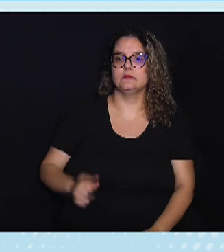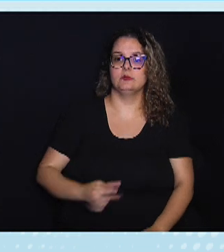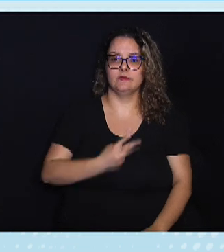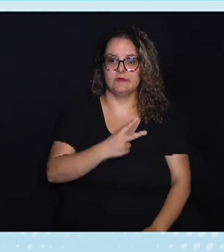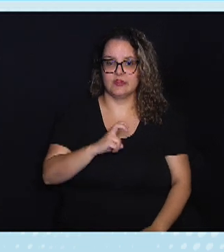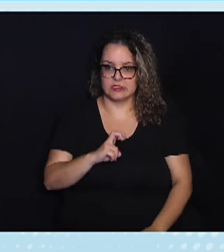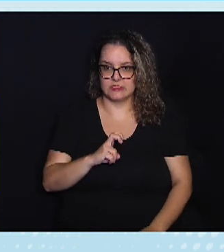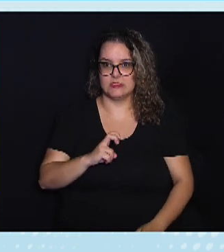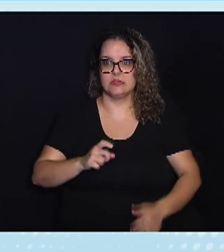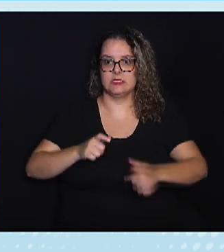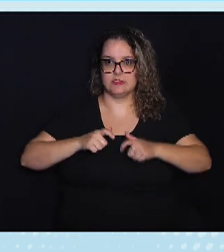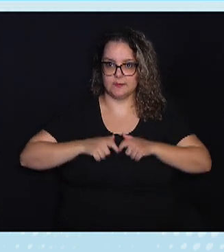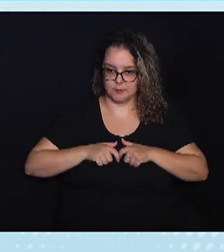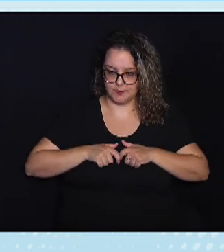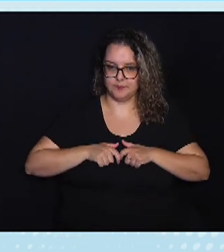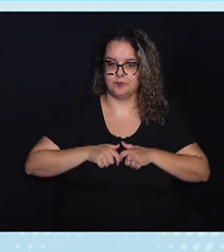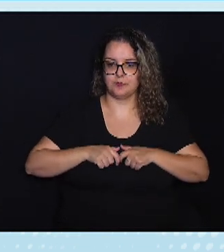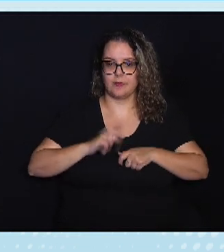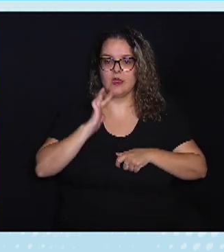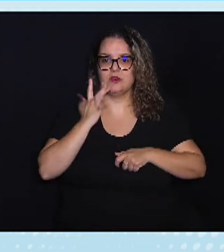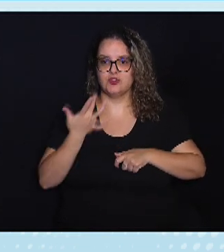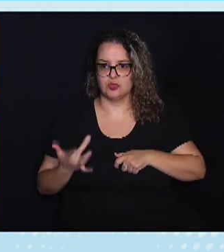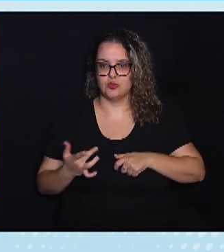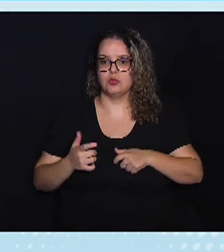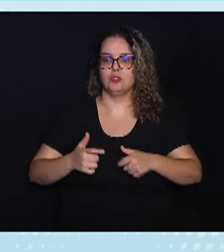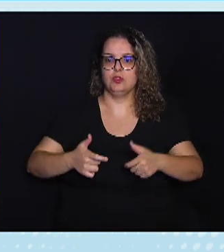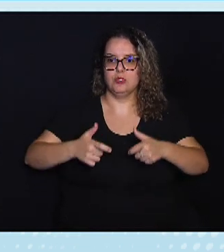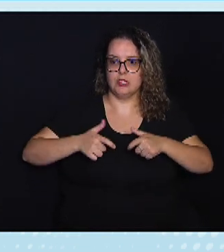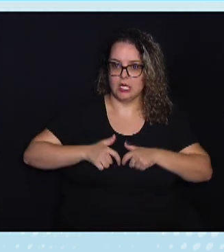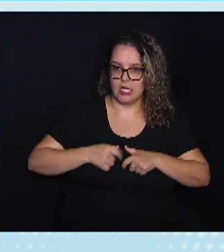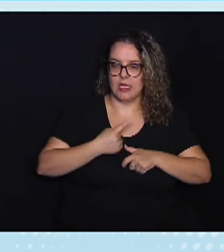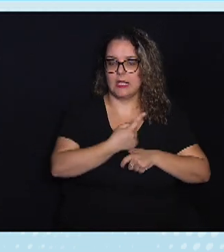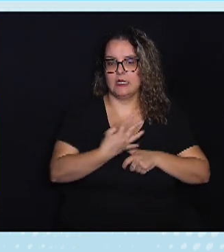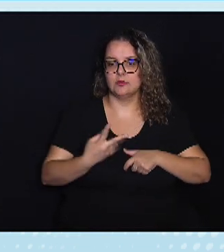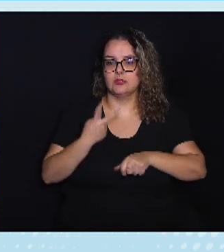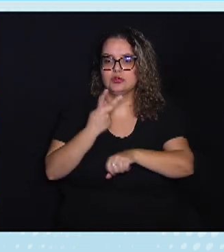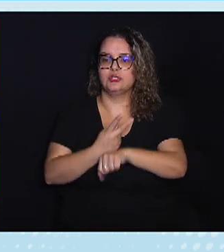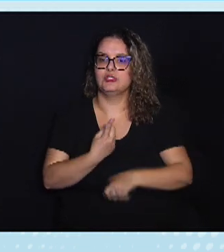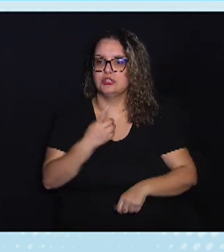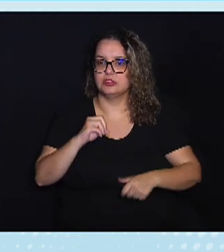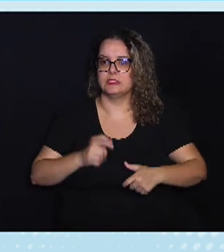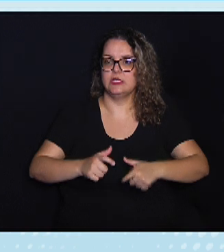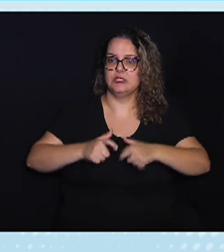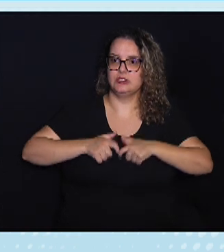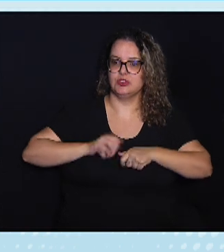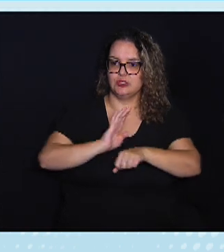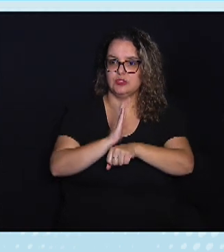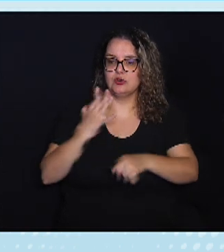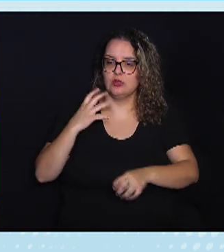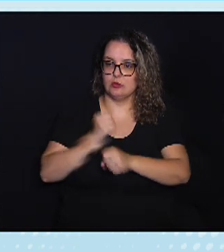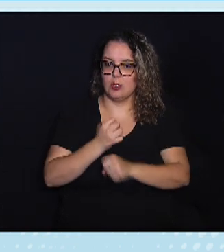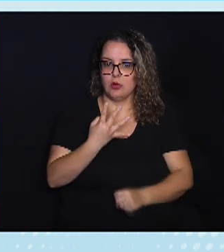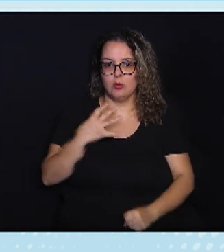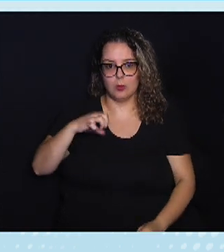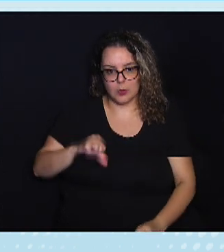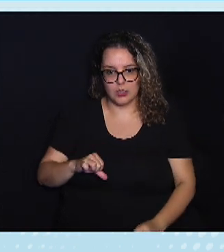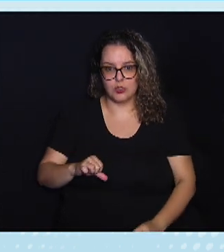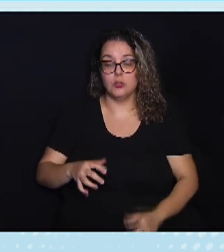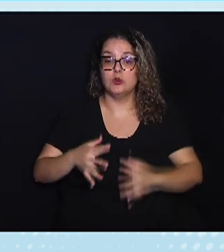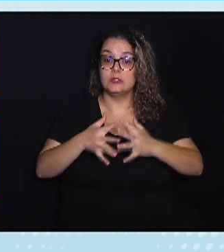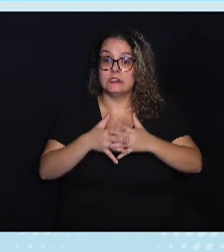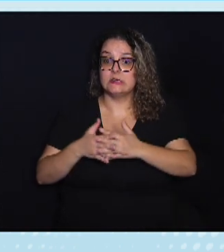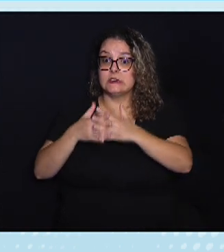segunda colocação, 25 medalhas de ouro, 14 de prata, 10 de bronze, totalizando 49.